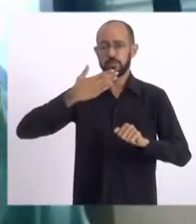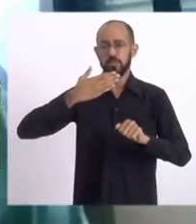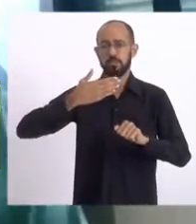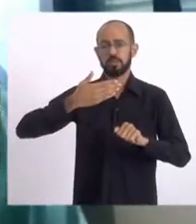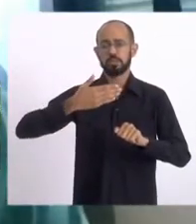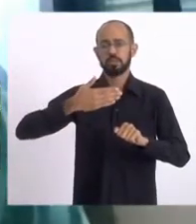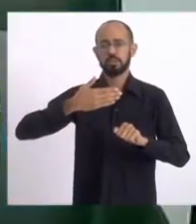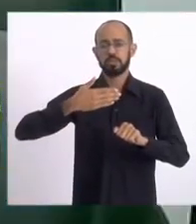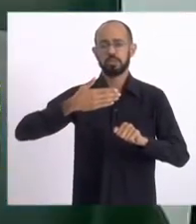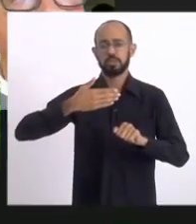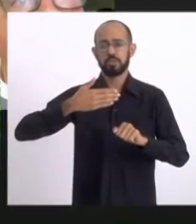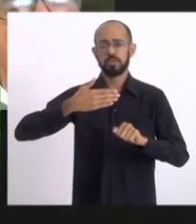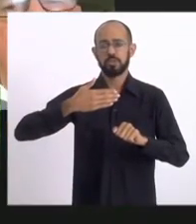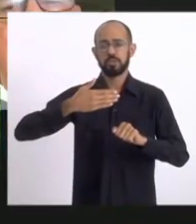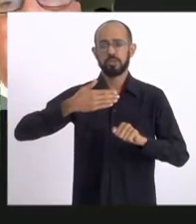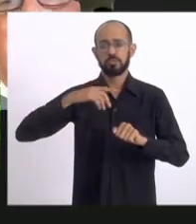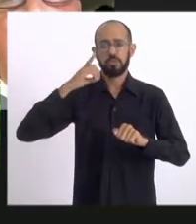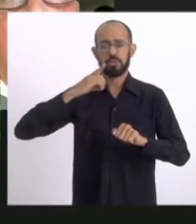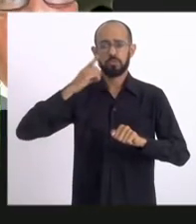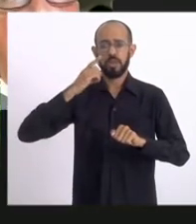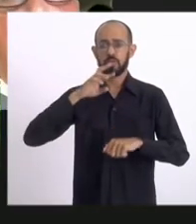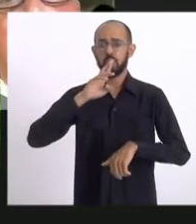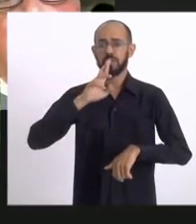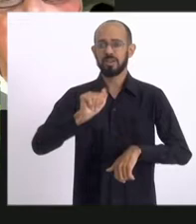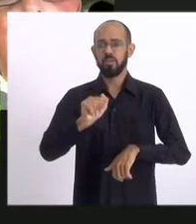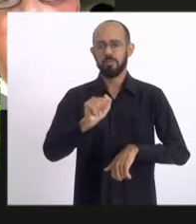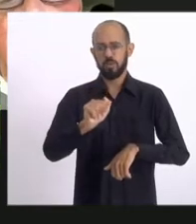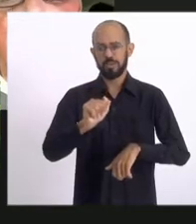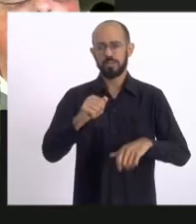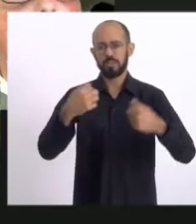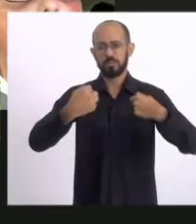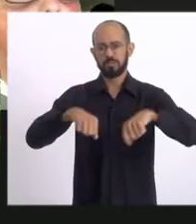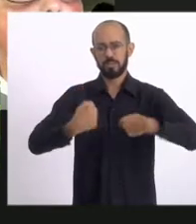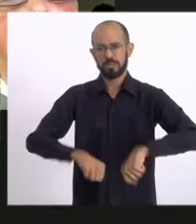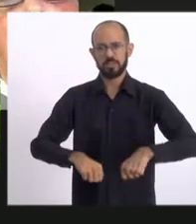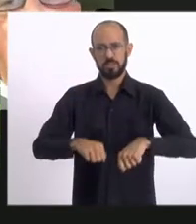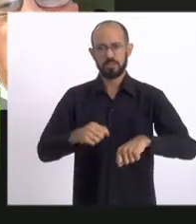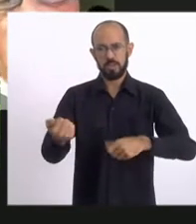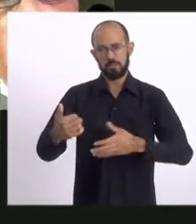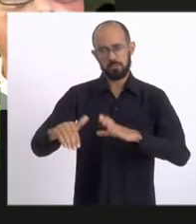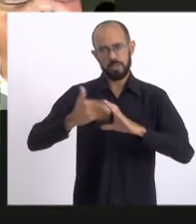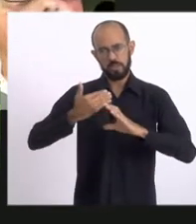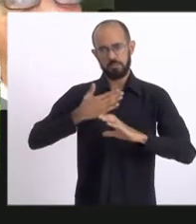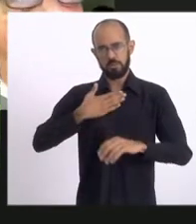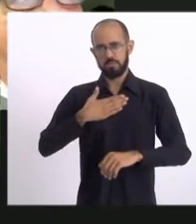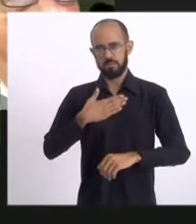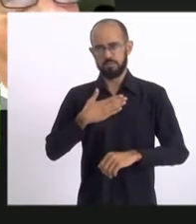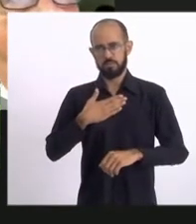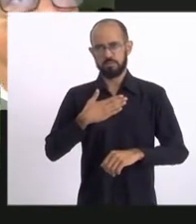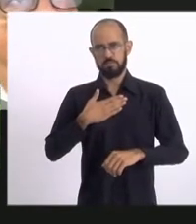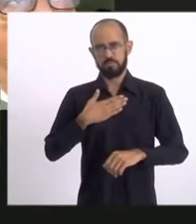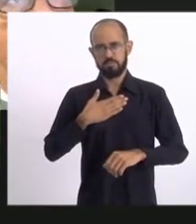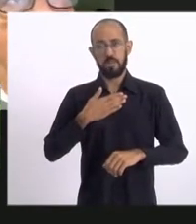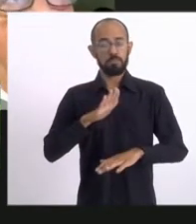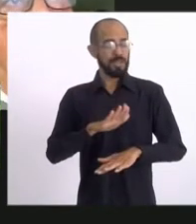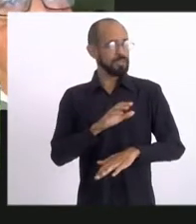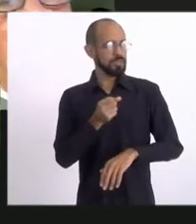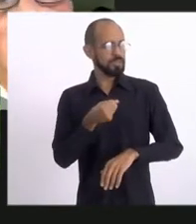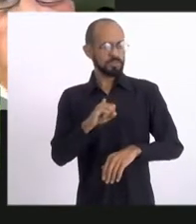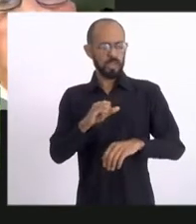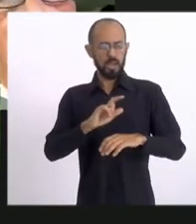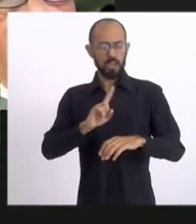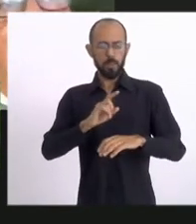pauta. O segundo, a relatoria do deputado Rodrigo Amorim. Ele precisa mandar para mim, não mandou ainda. Tá bom, mas e se ele não mandar nos